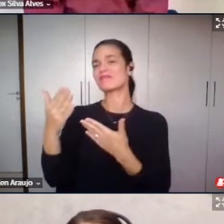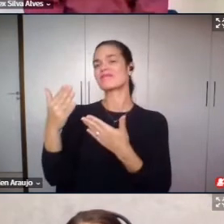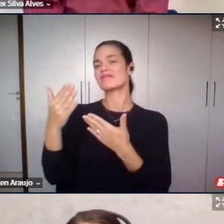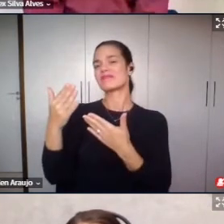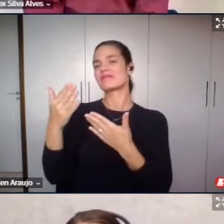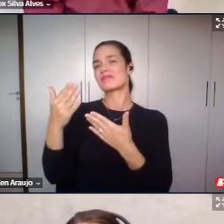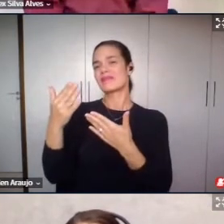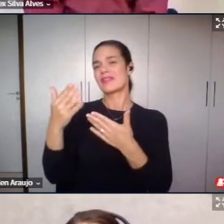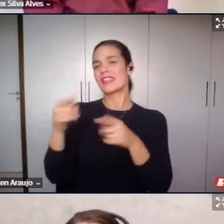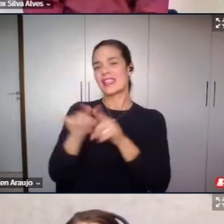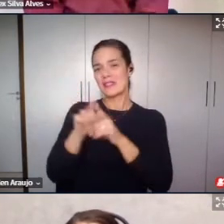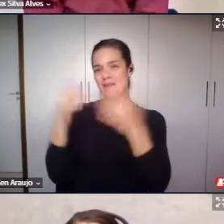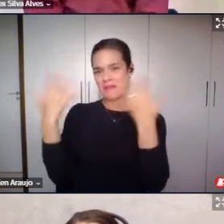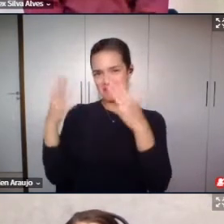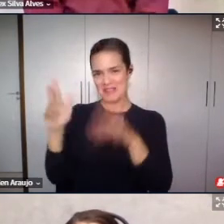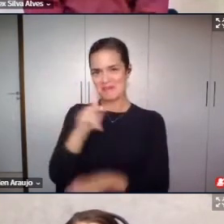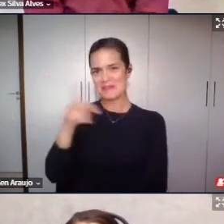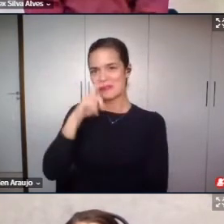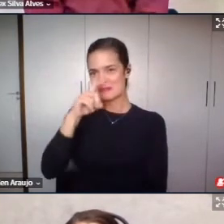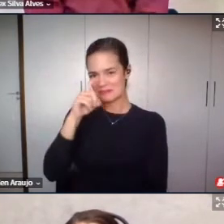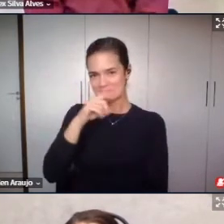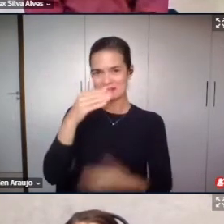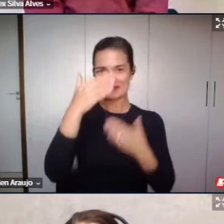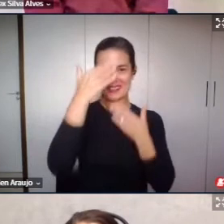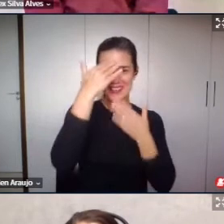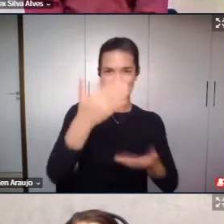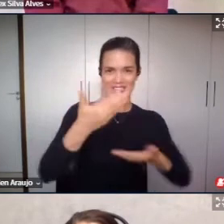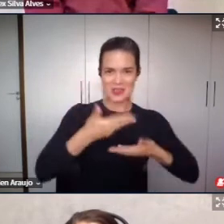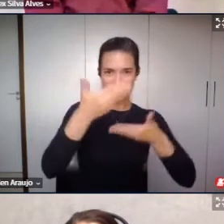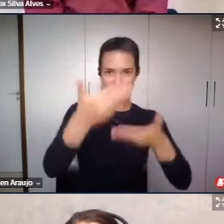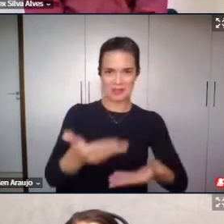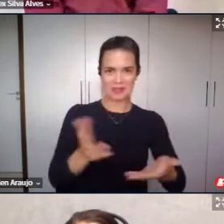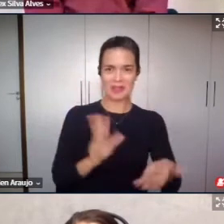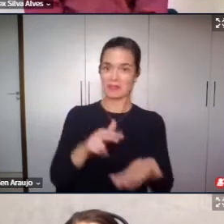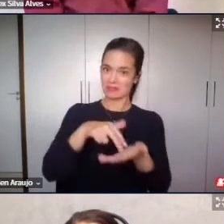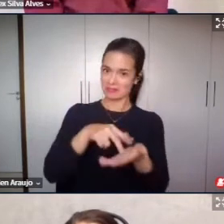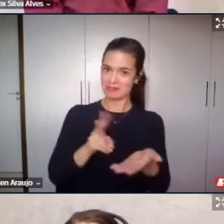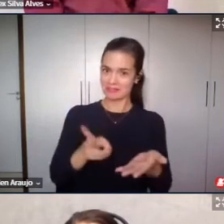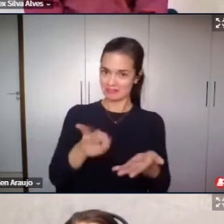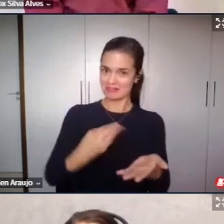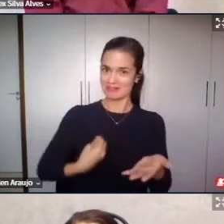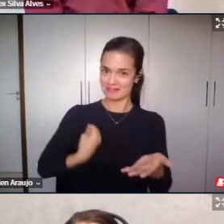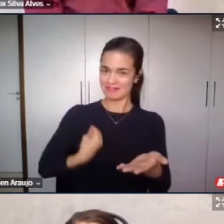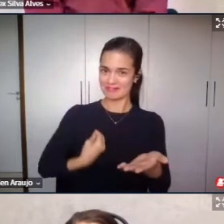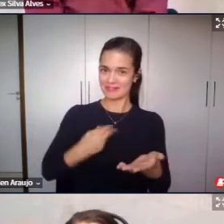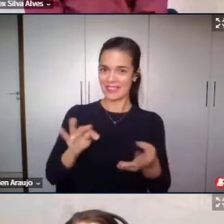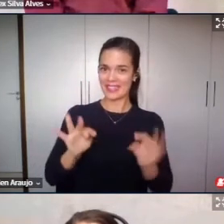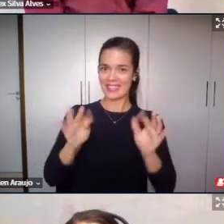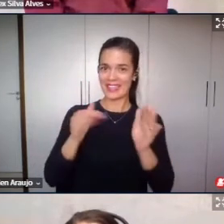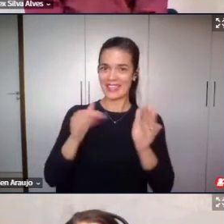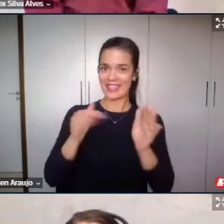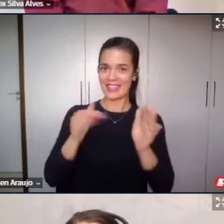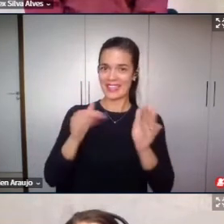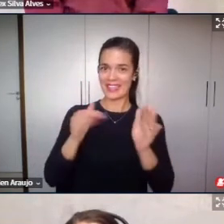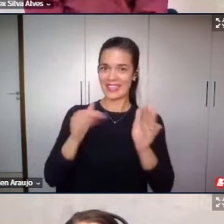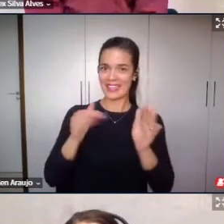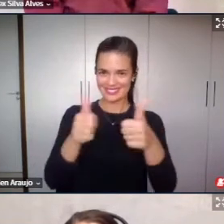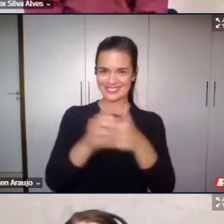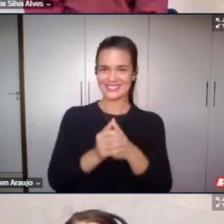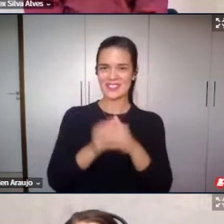mais uma vez o convite a todos e vou permanecer aqui até o final deste evento, então, deste grande evento.